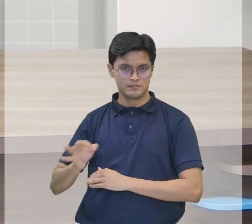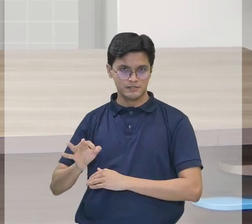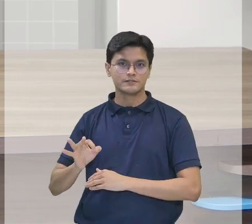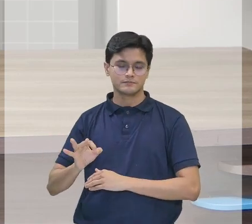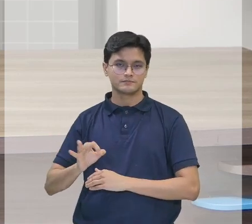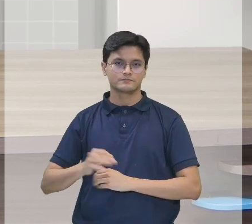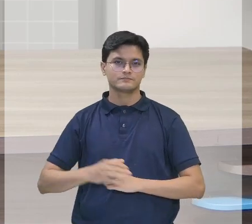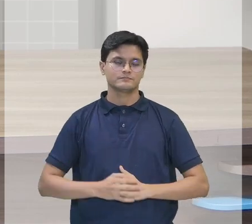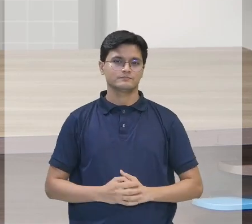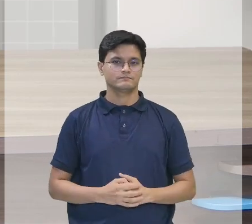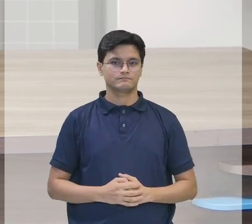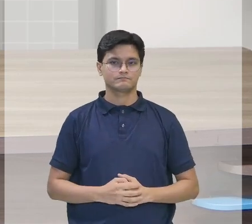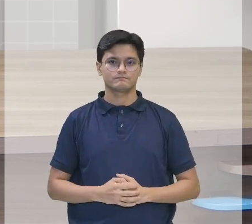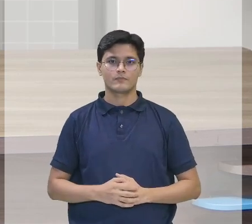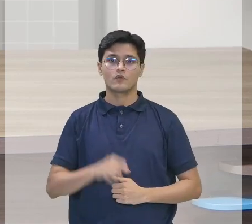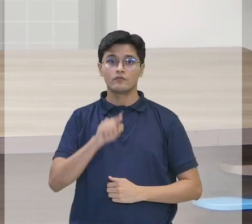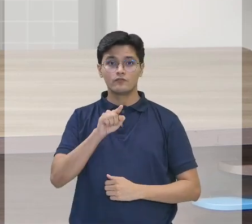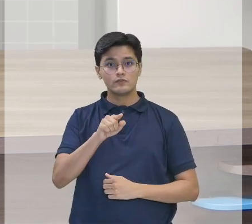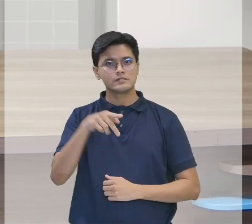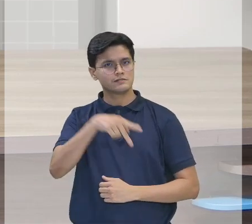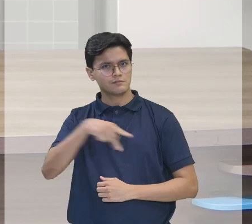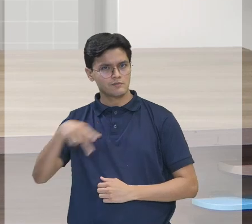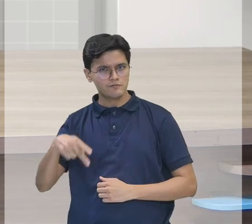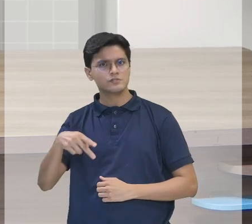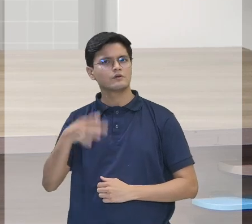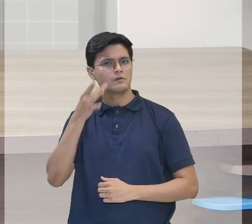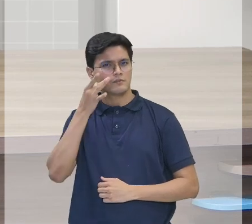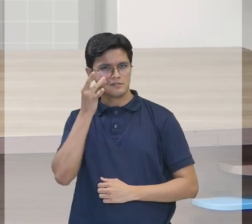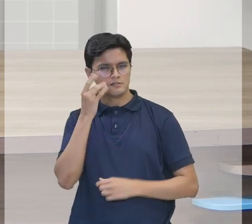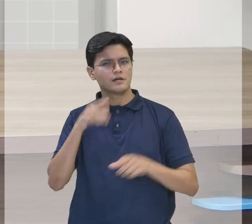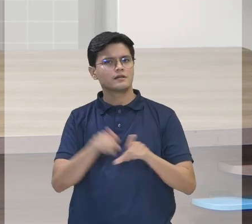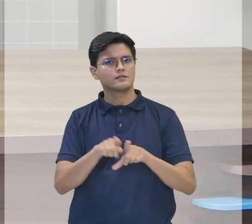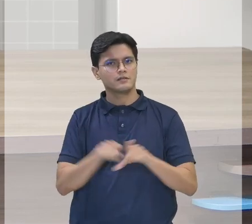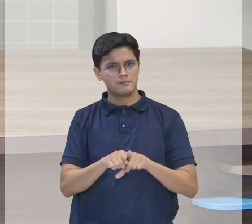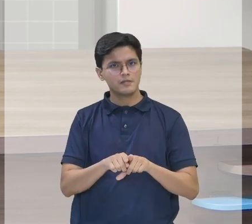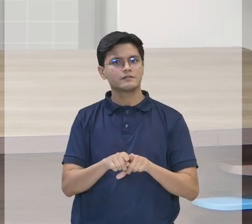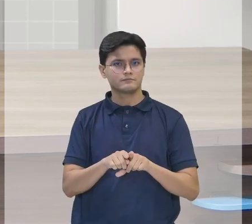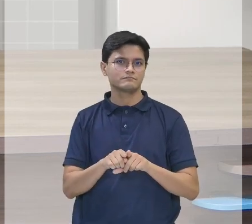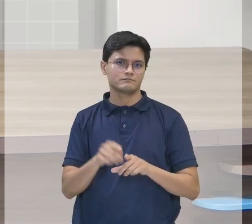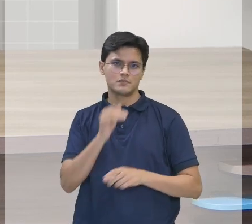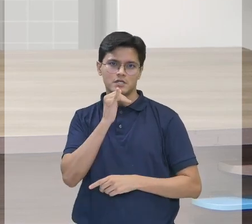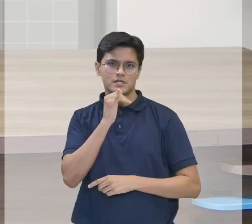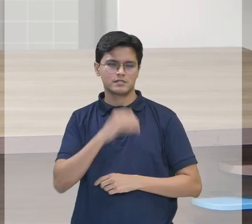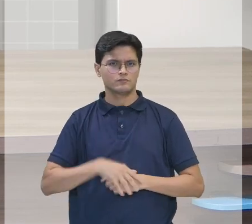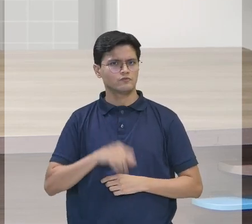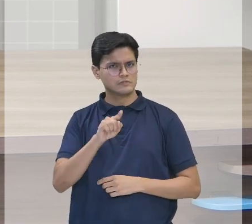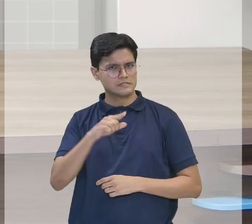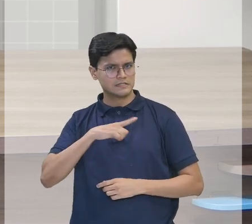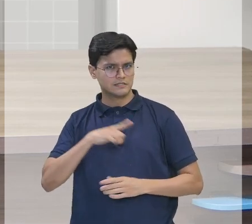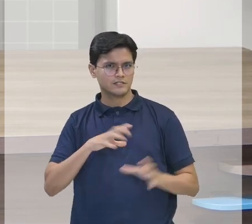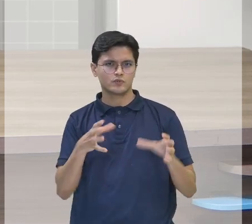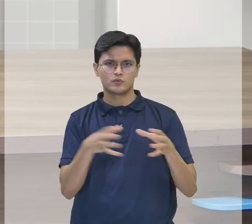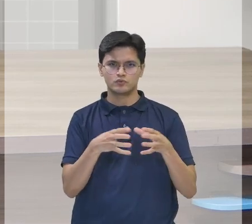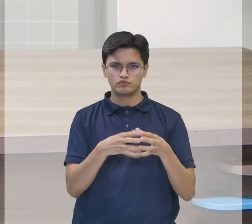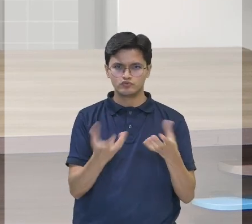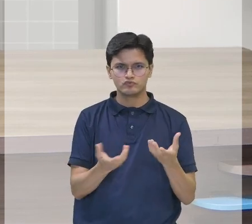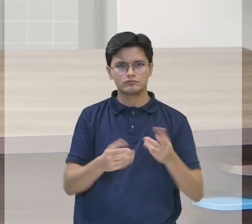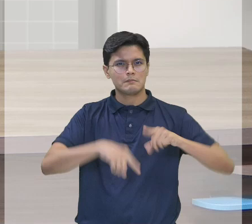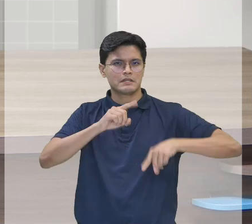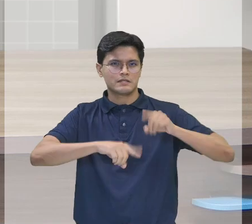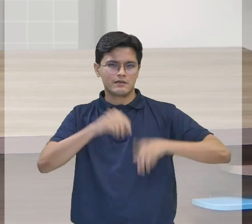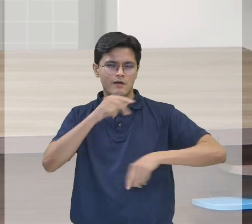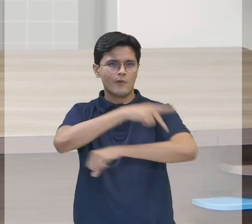sozinho. Você, professor presencial, também. Eu peguei o pacote pedagógico, eu recebi, para eu poder